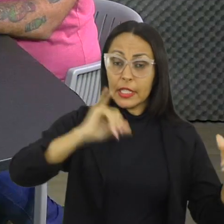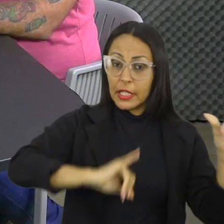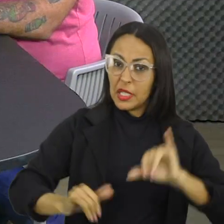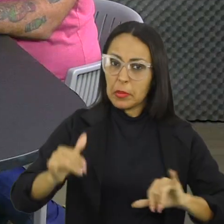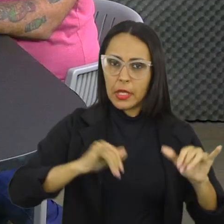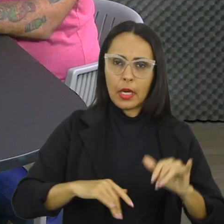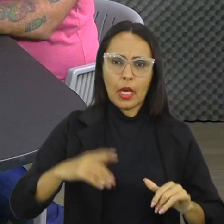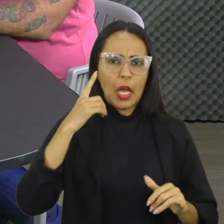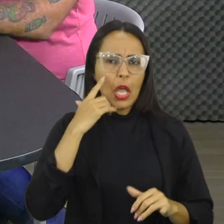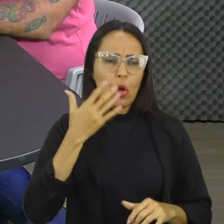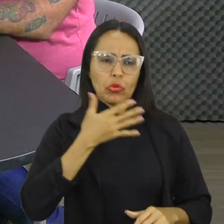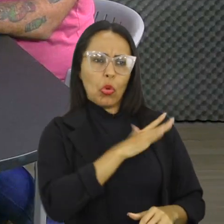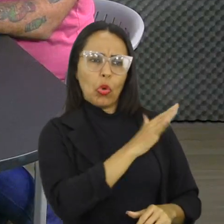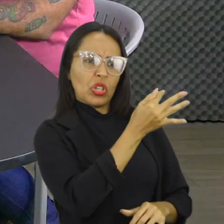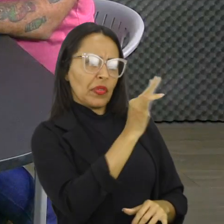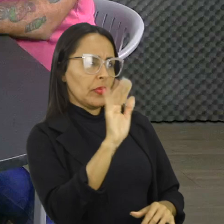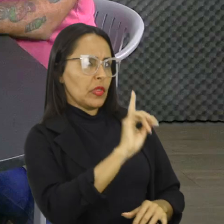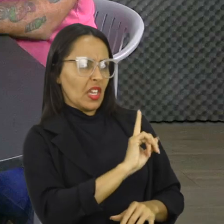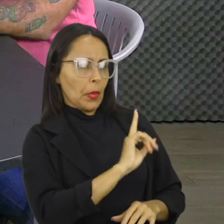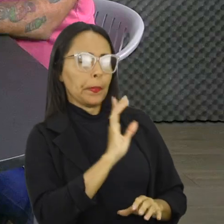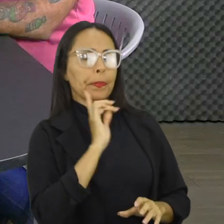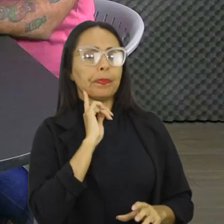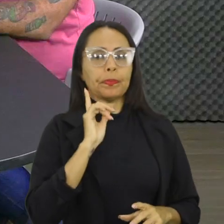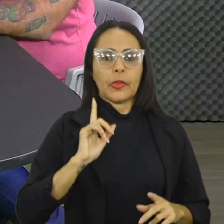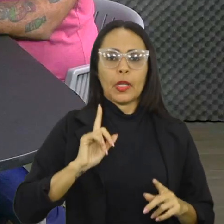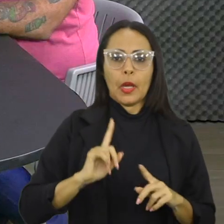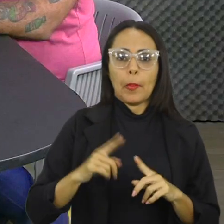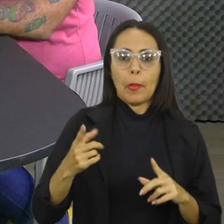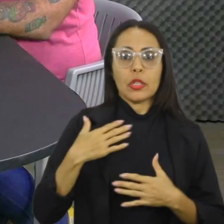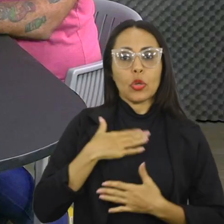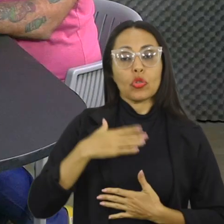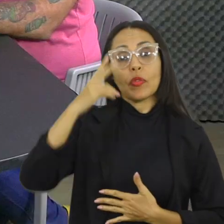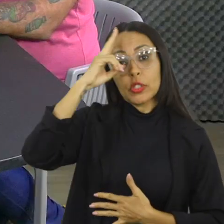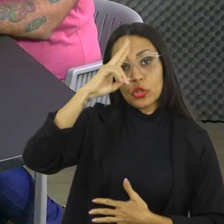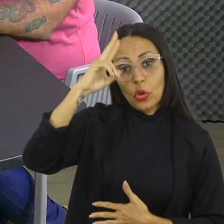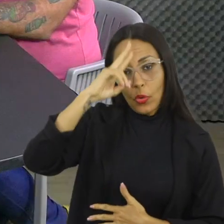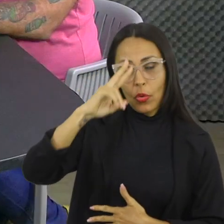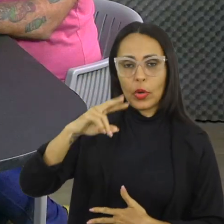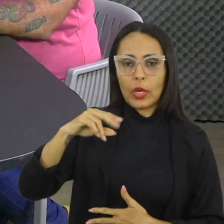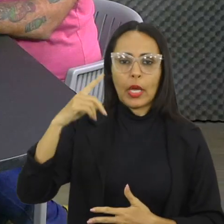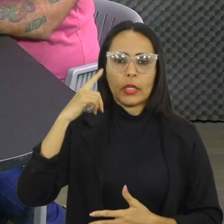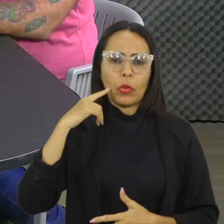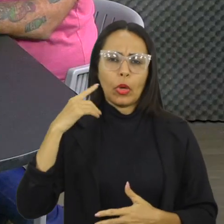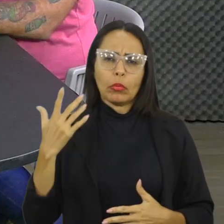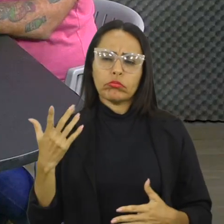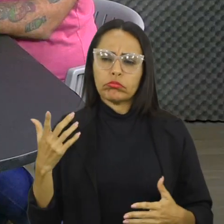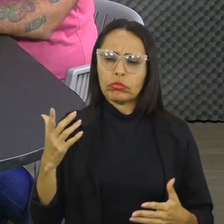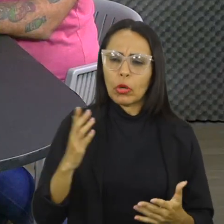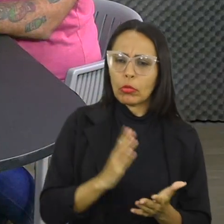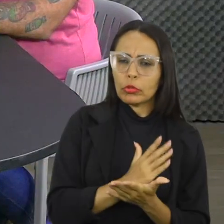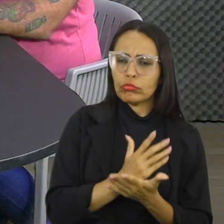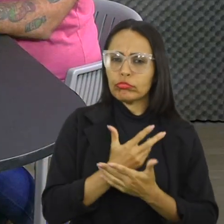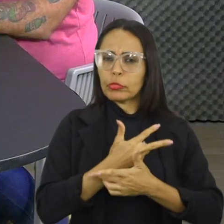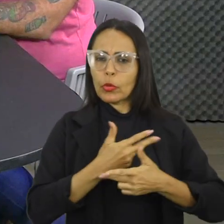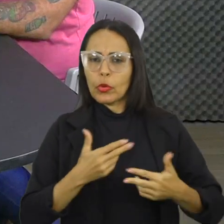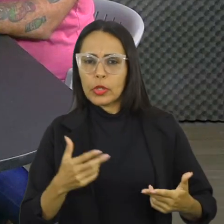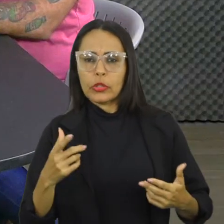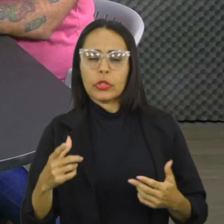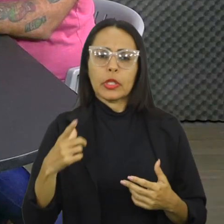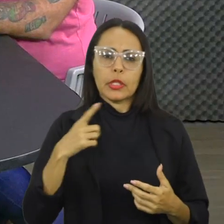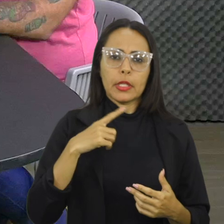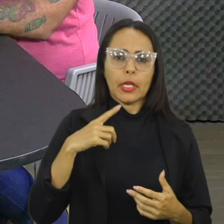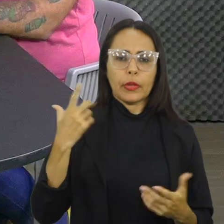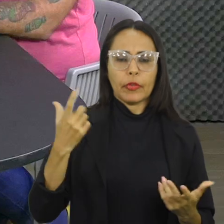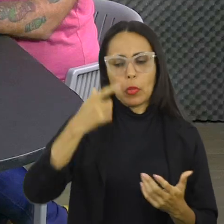Não gostava muito de física, não, mas eu gostava muito de história. Então, eram coisas assim que tinham a